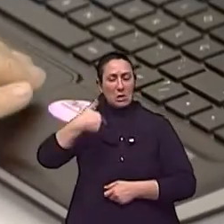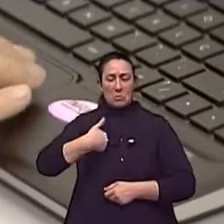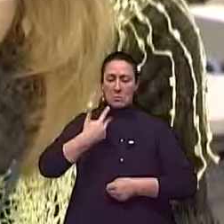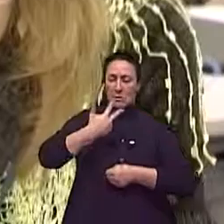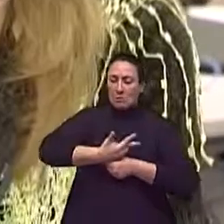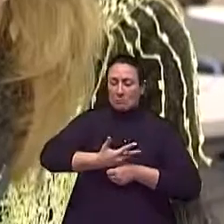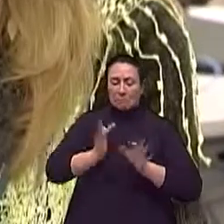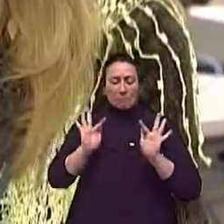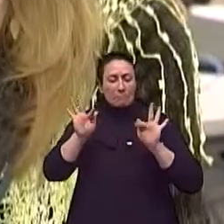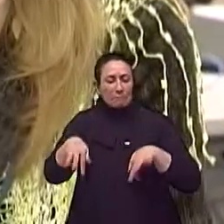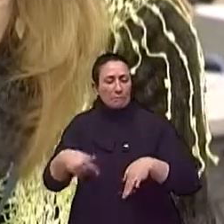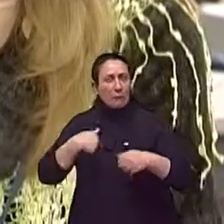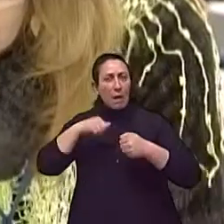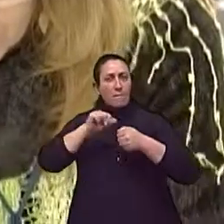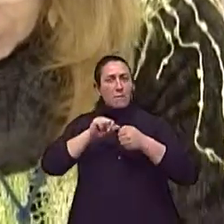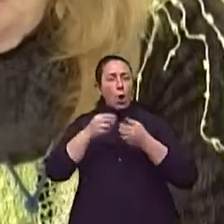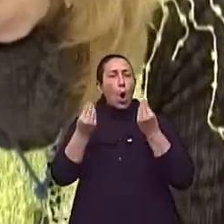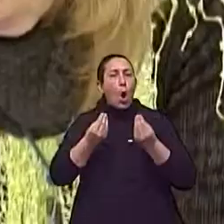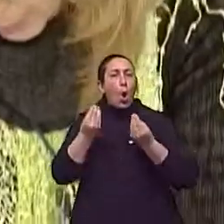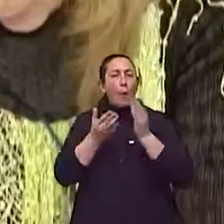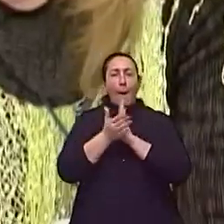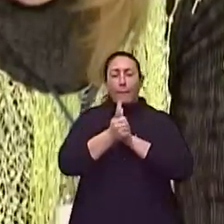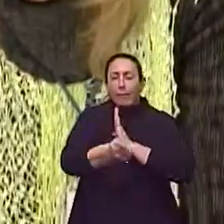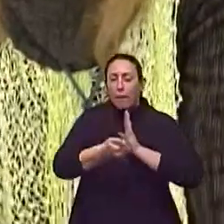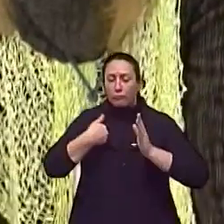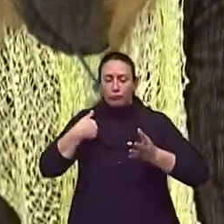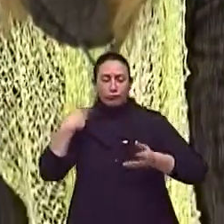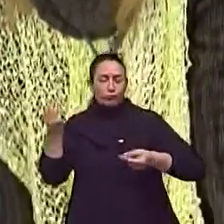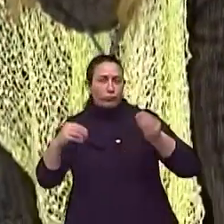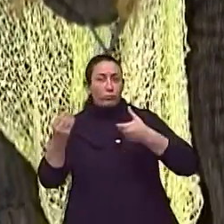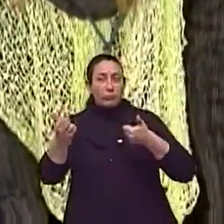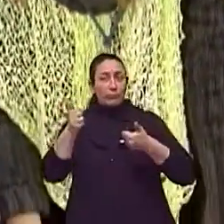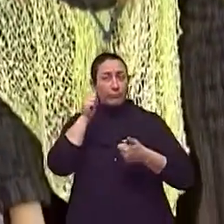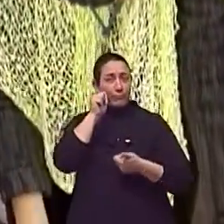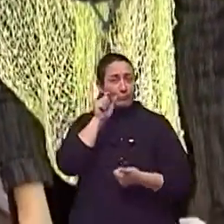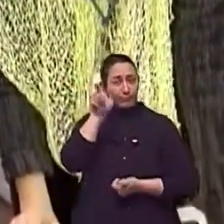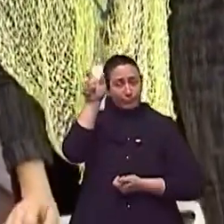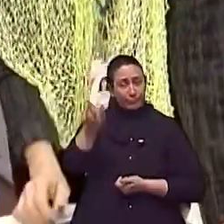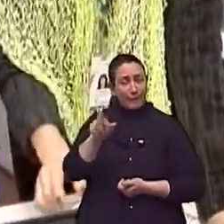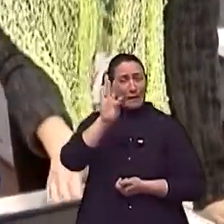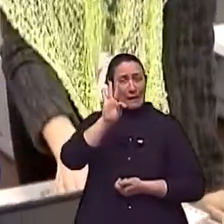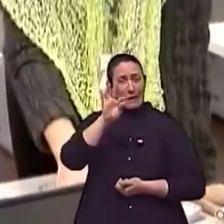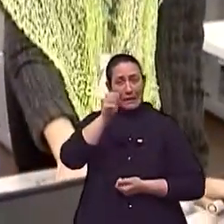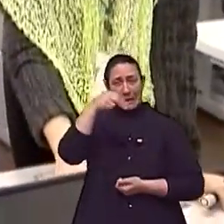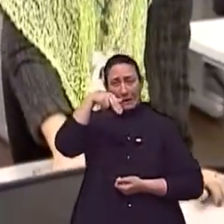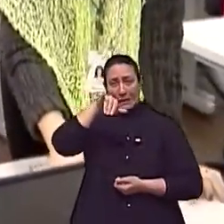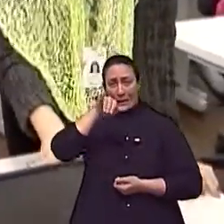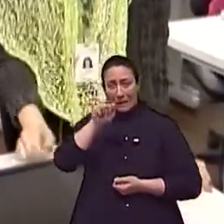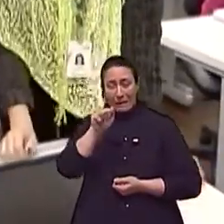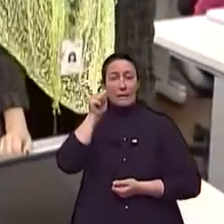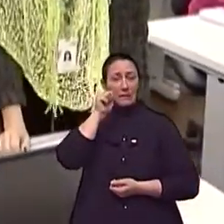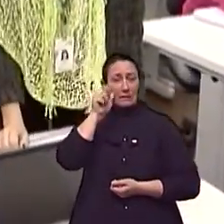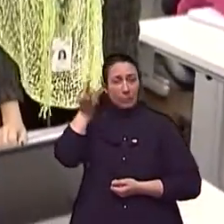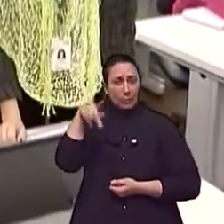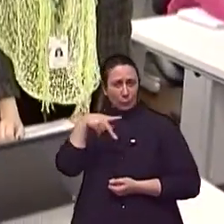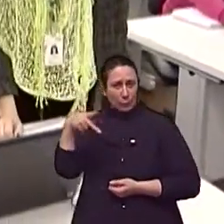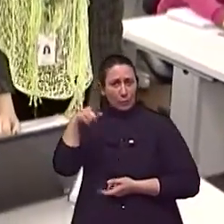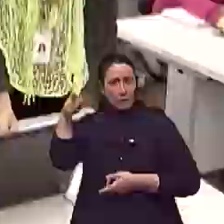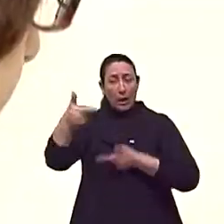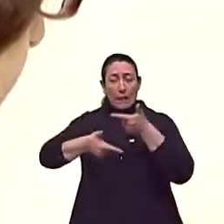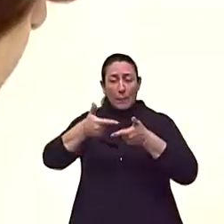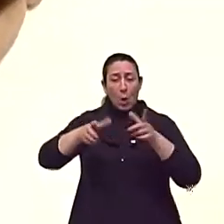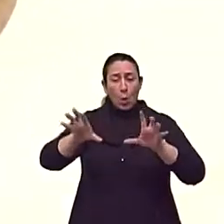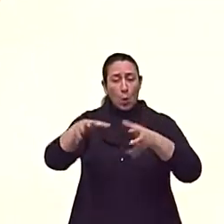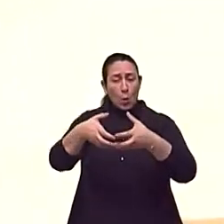habilidades mas para a professora de informática Tânia Gonçalves a principal Barreira do seu grupo de alunos da terceira